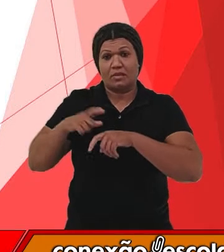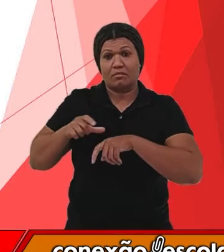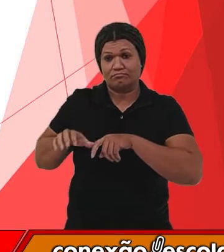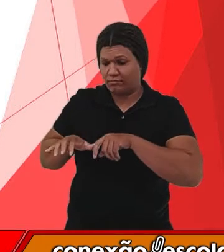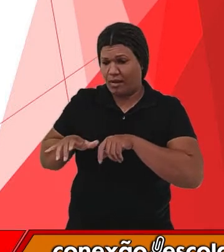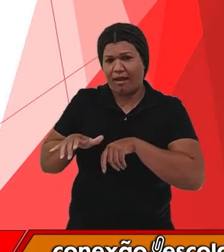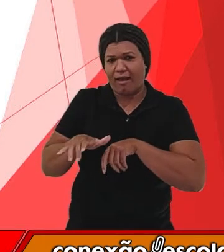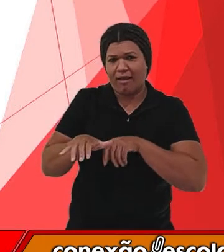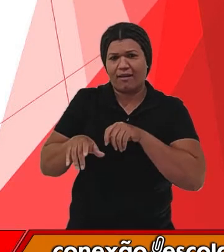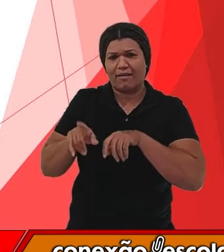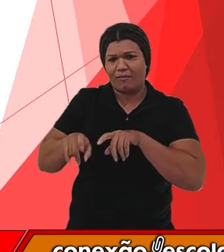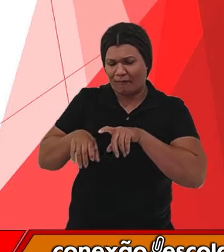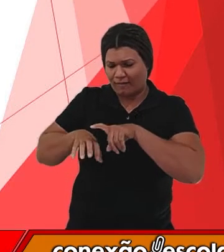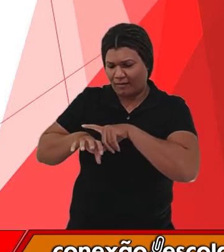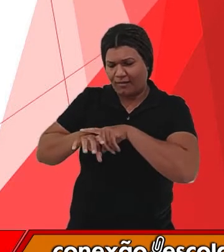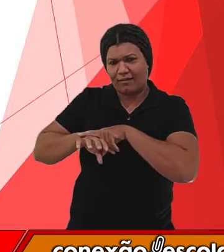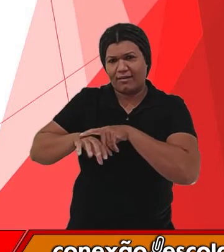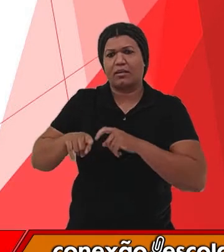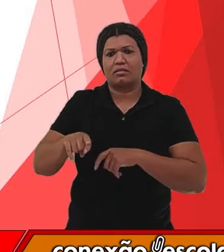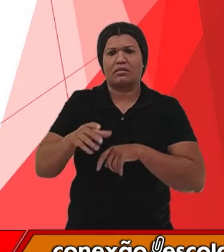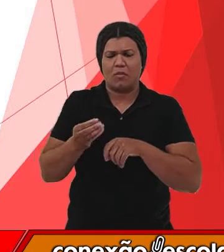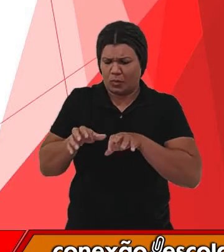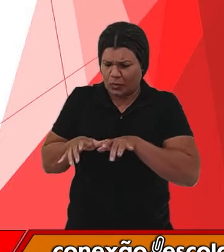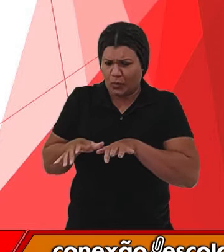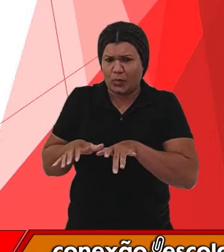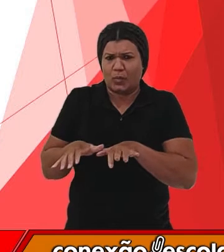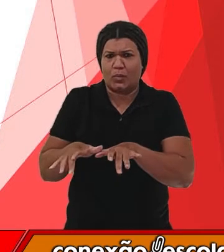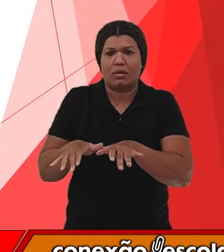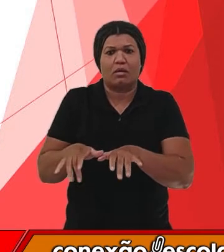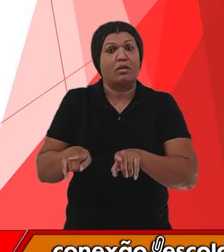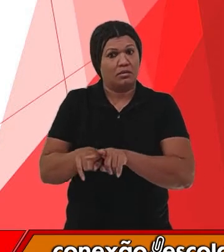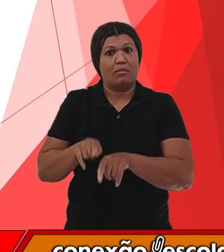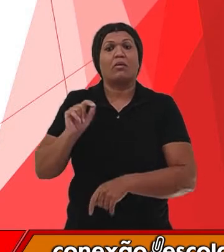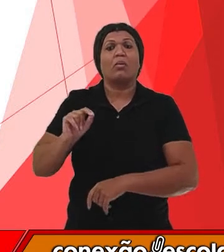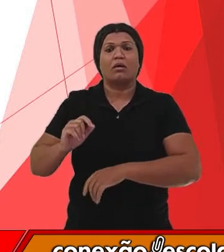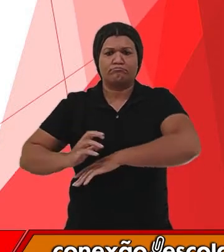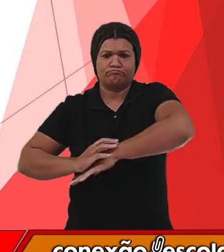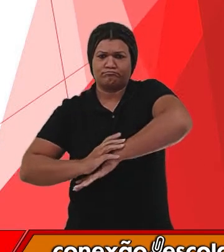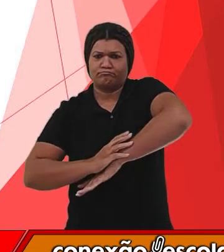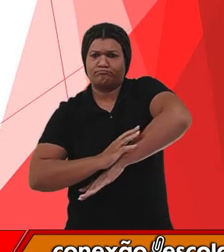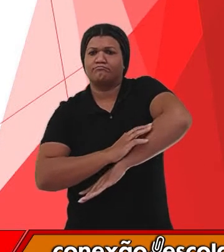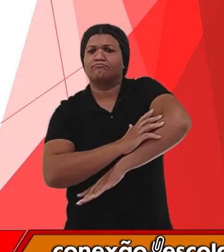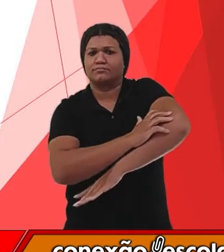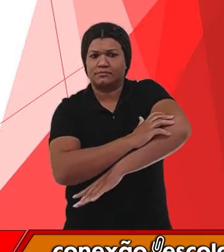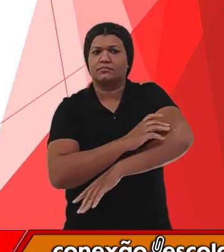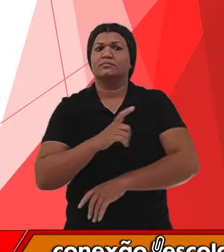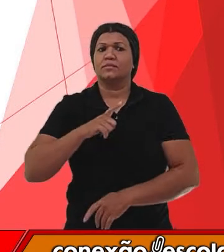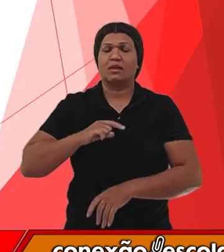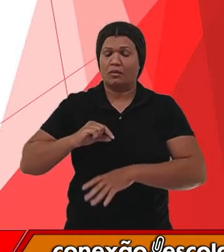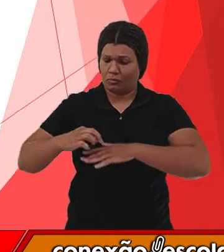de perninhas. E a aranha na número 3? Elas têm pernas, então